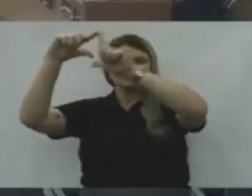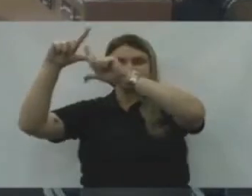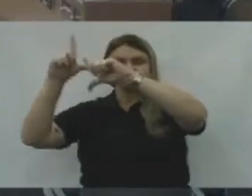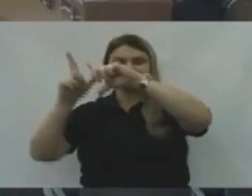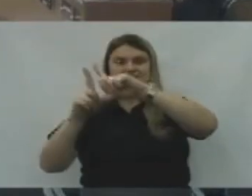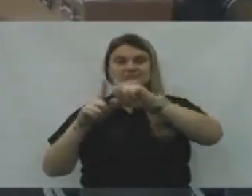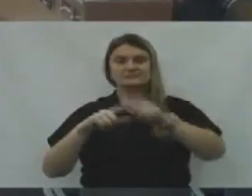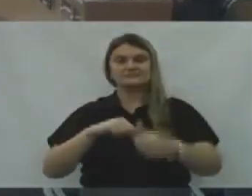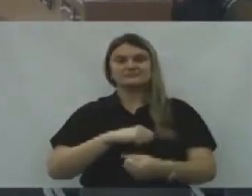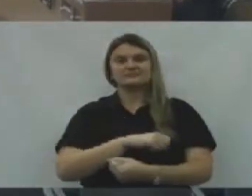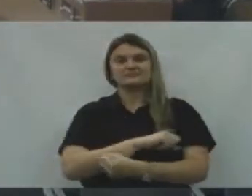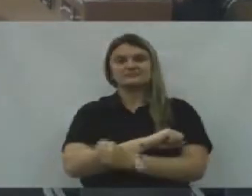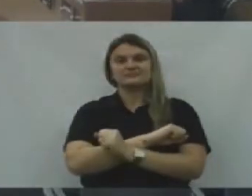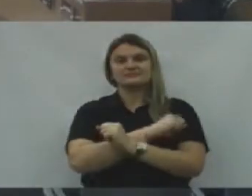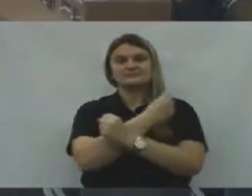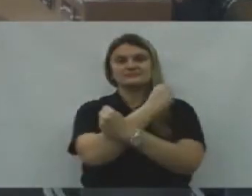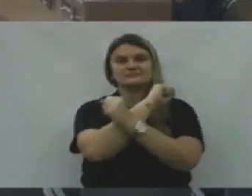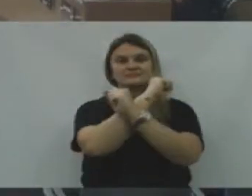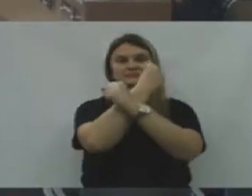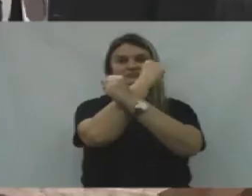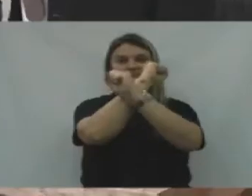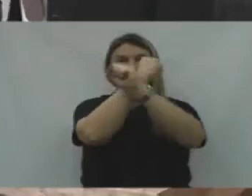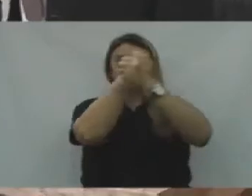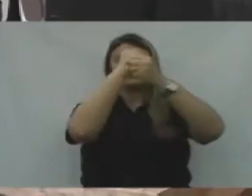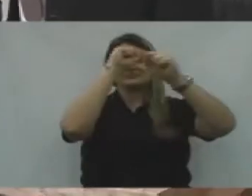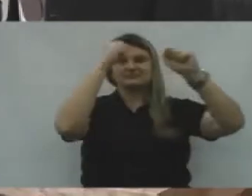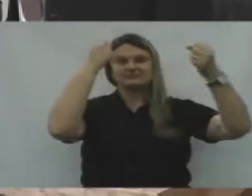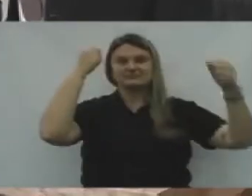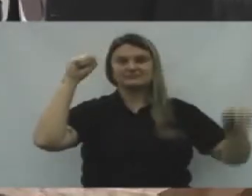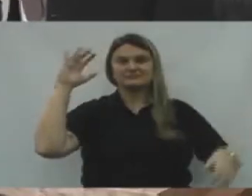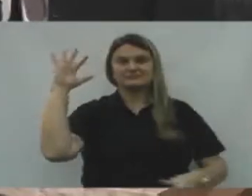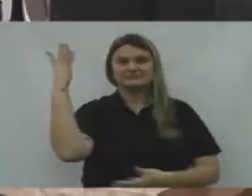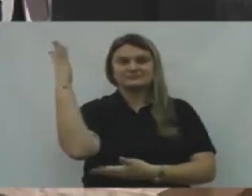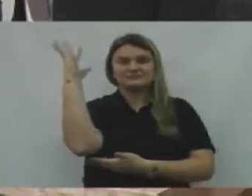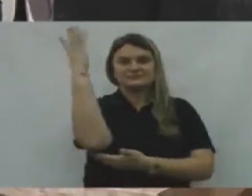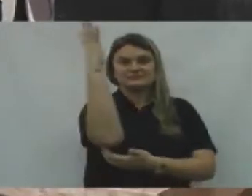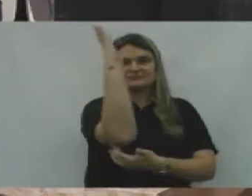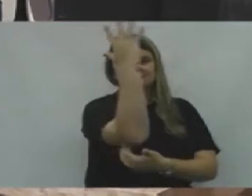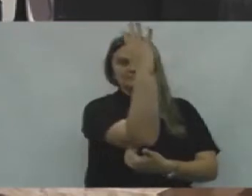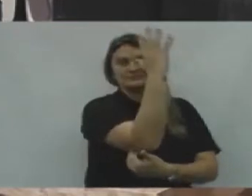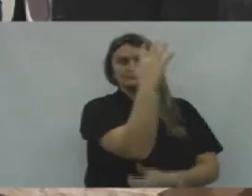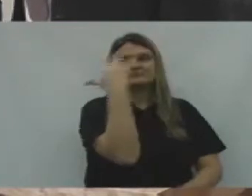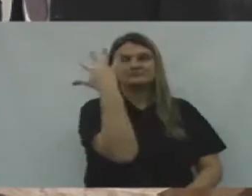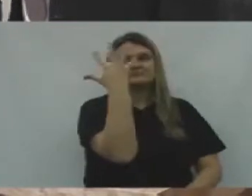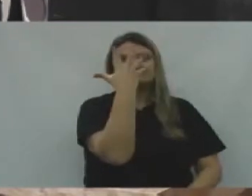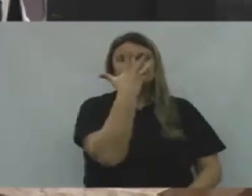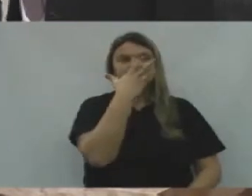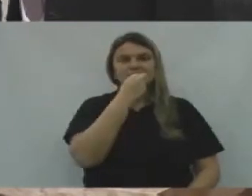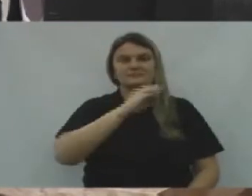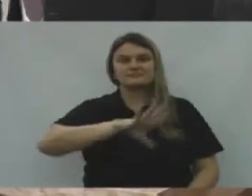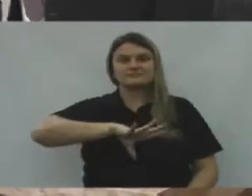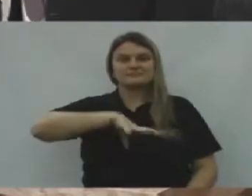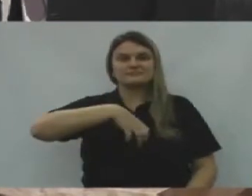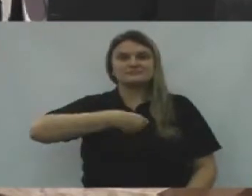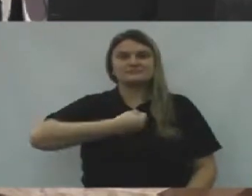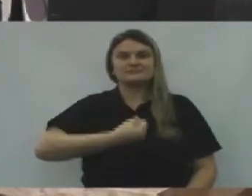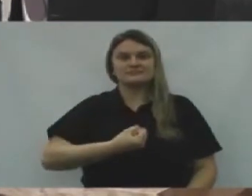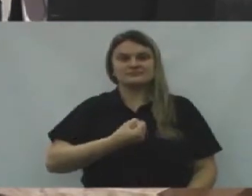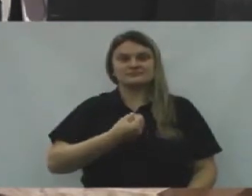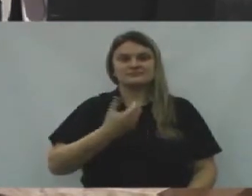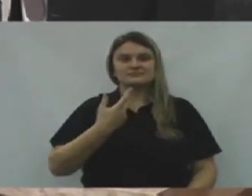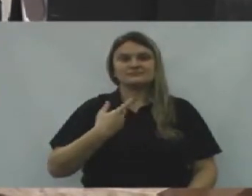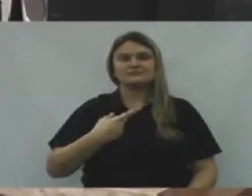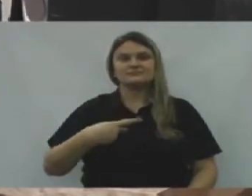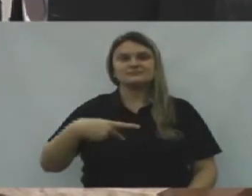cruzeiro resplandece, Gigante pela própria natureza, És belo, és forte,